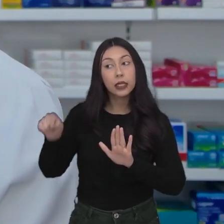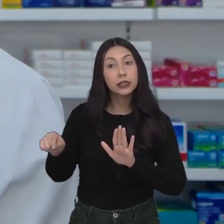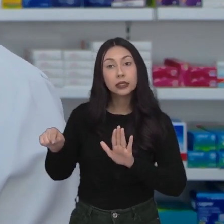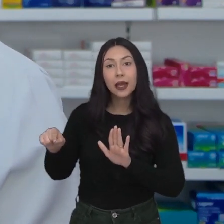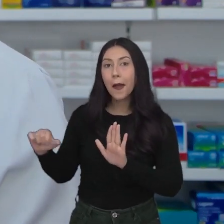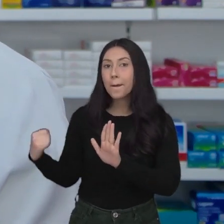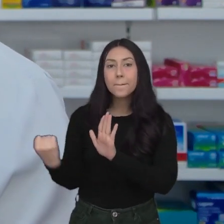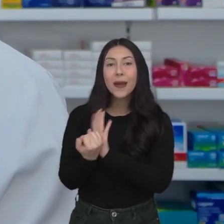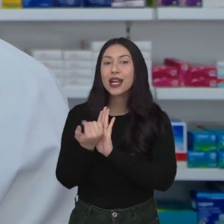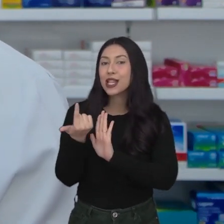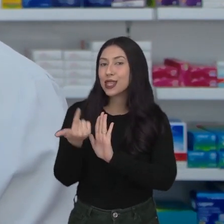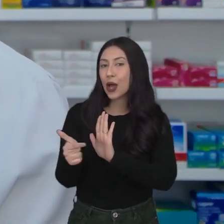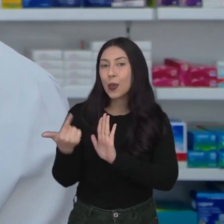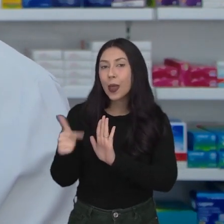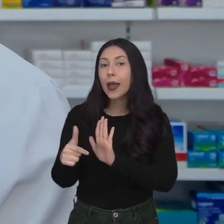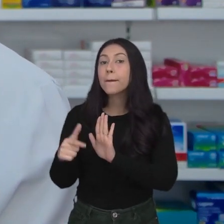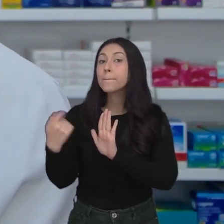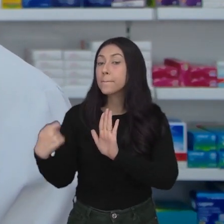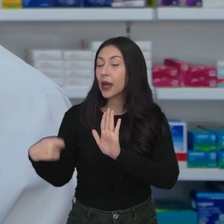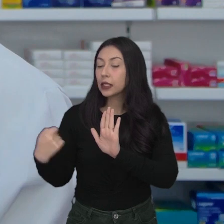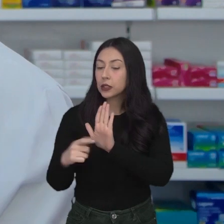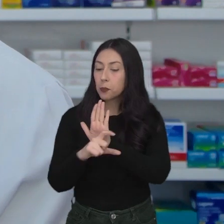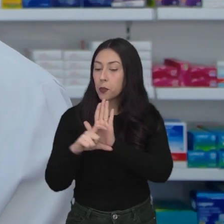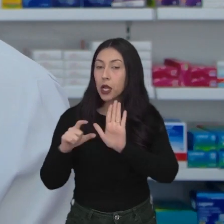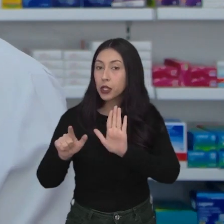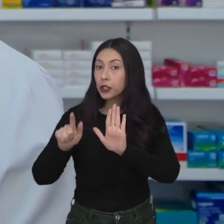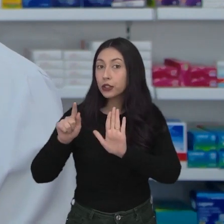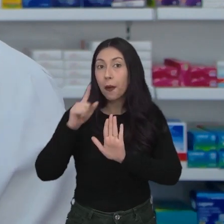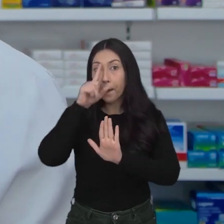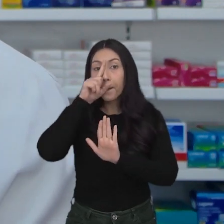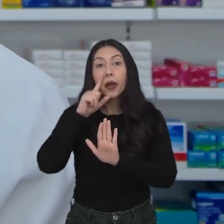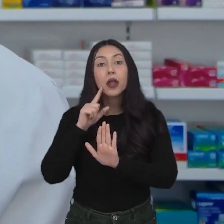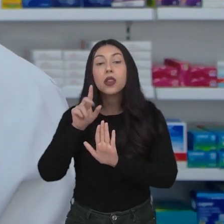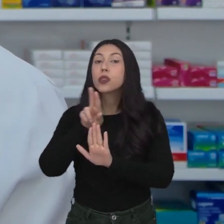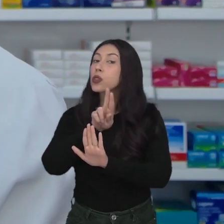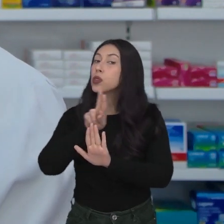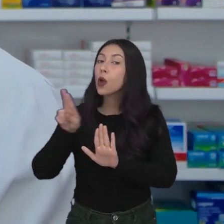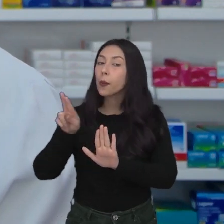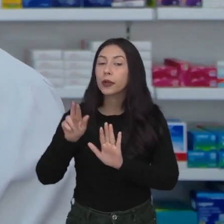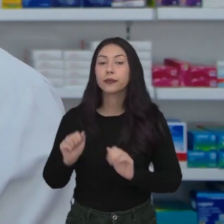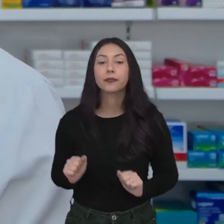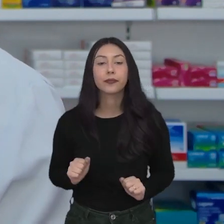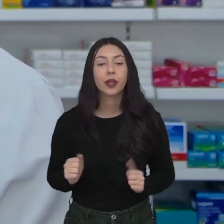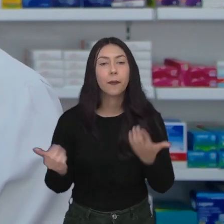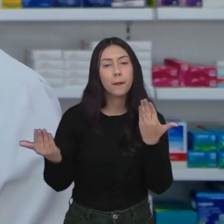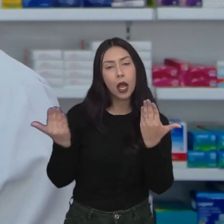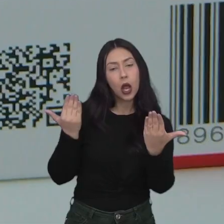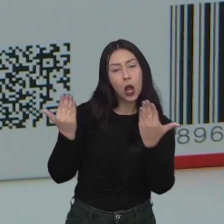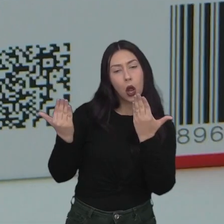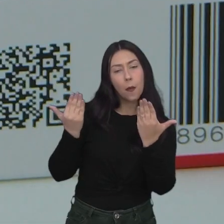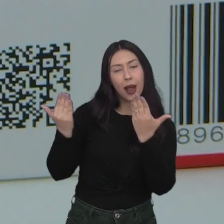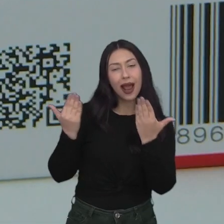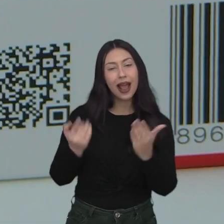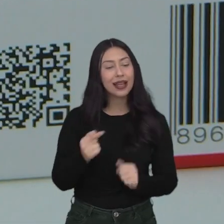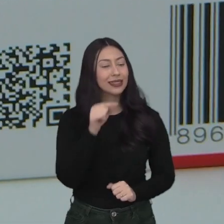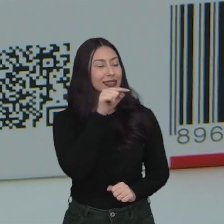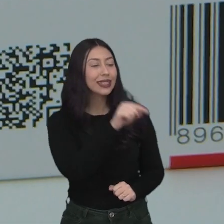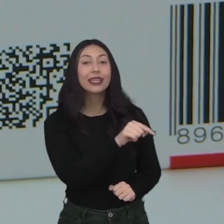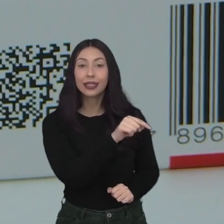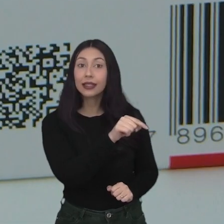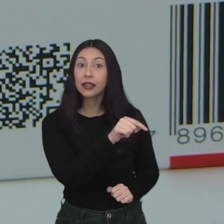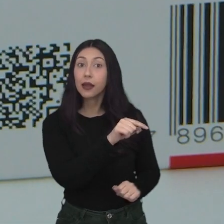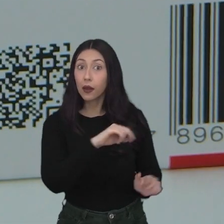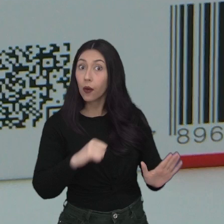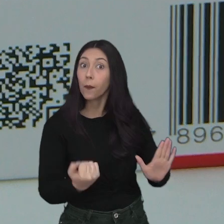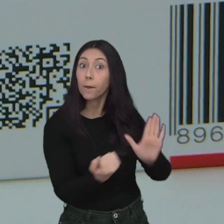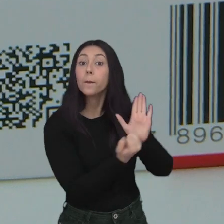marca deles. O genérico não, o genérico ele vem na caixinha com G do genérico e somente com o nome do medicamento em si. Para comparar, esse